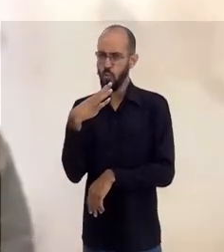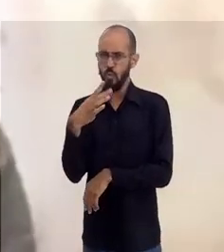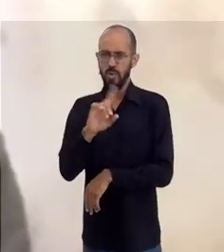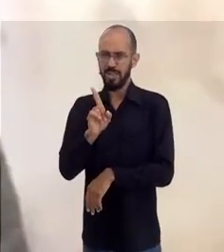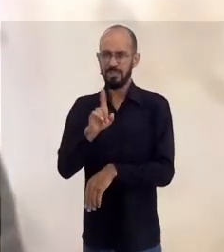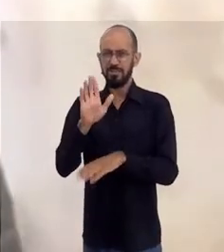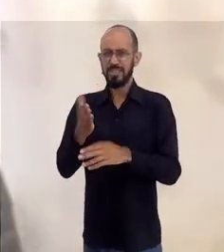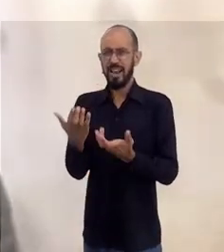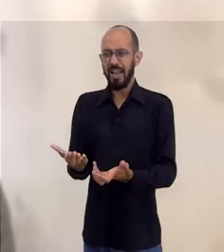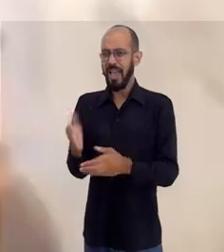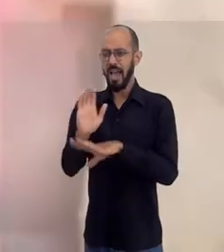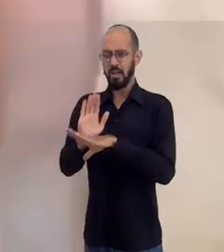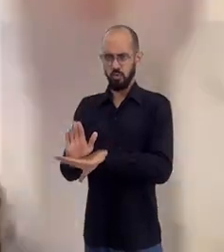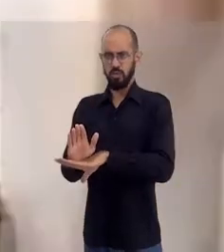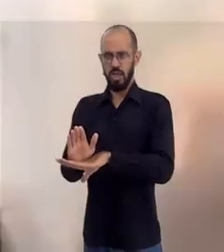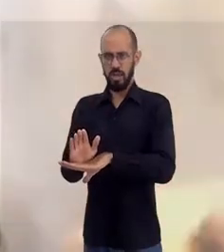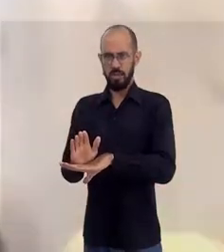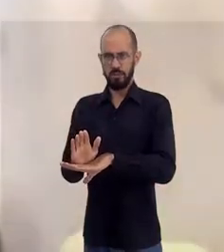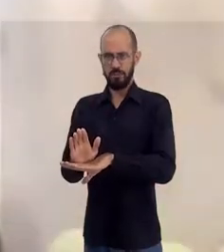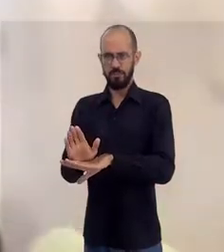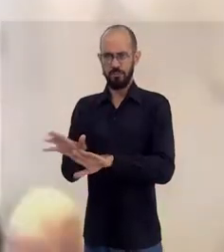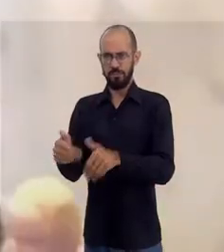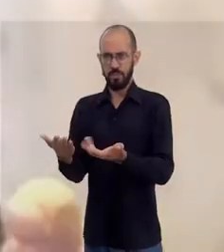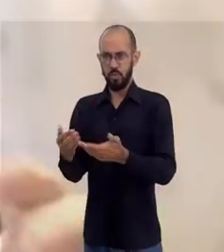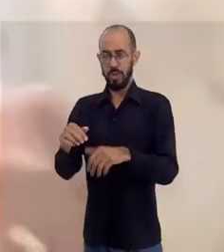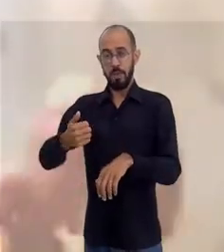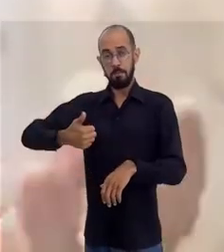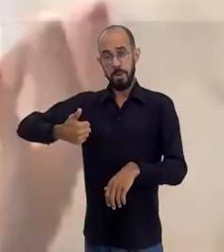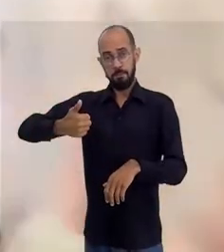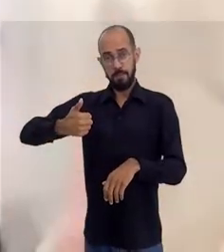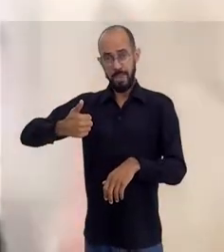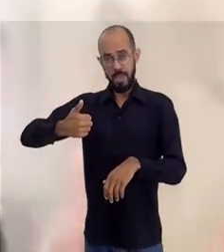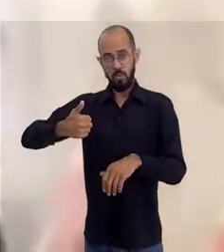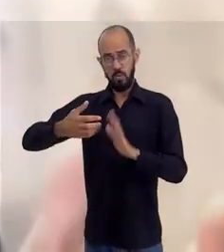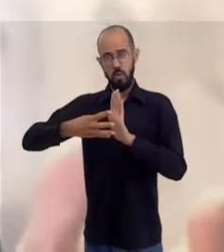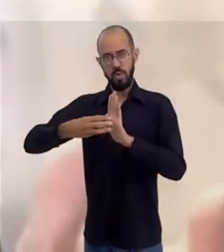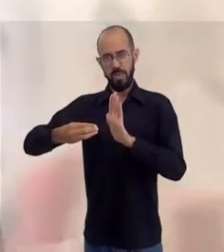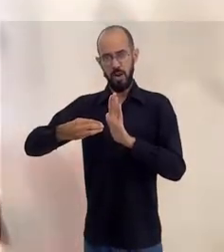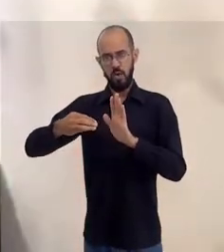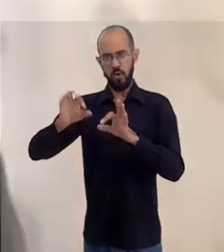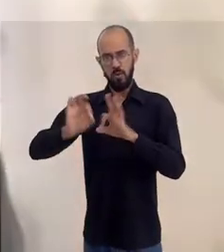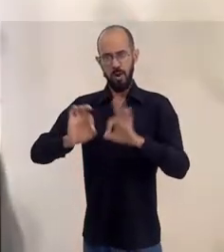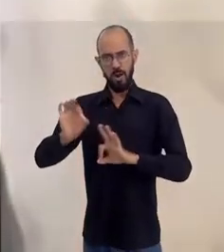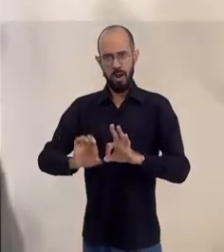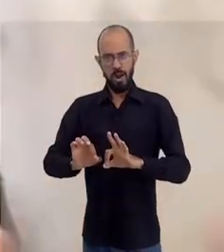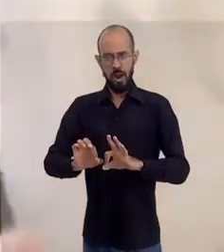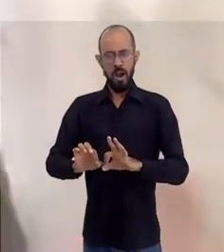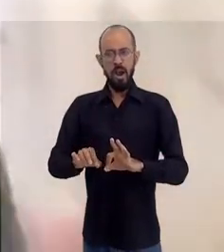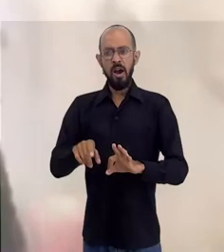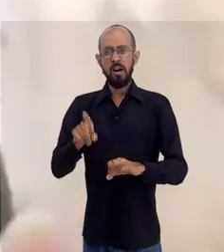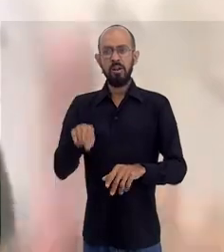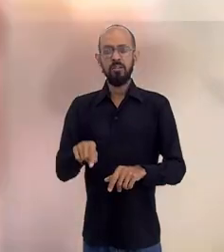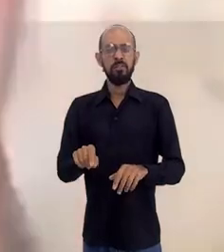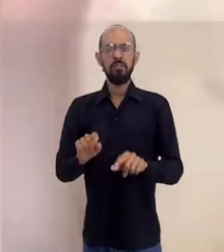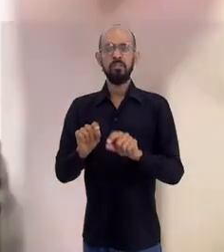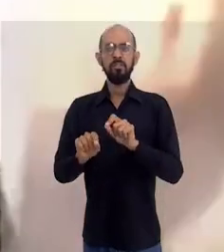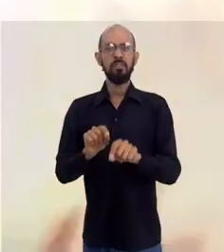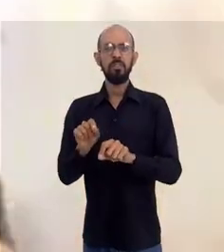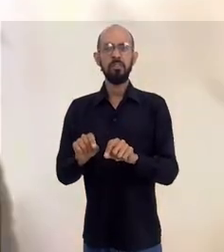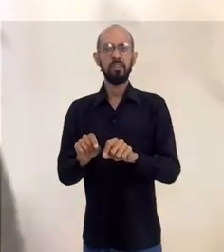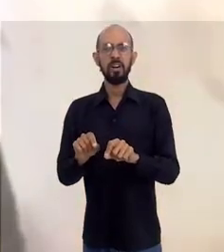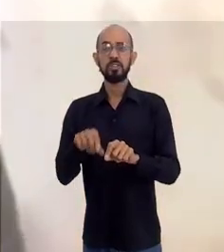mas ela quer ajudar Oi e a primeira versão do projeto Foi simplesmente simplesmente